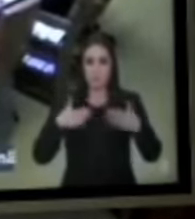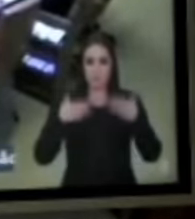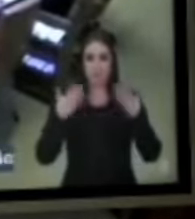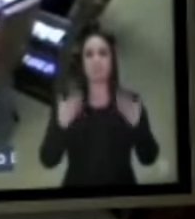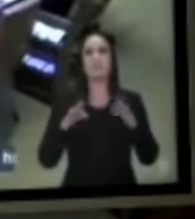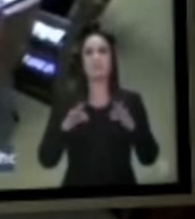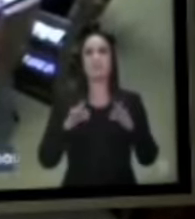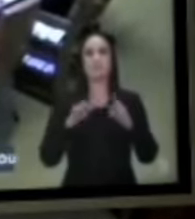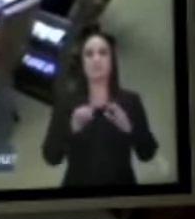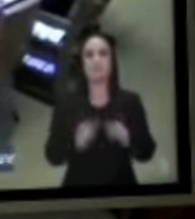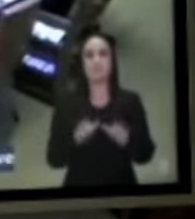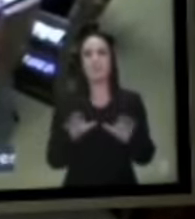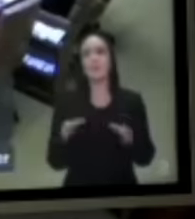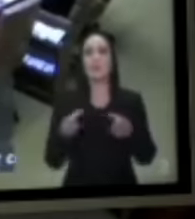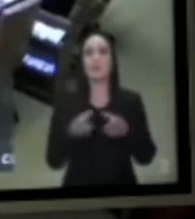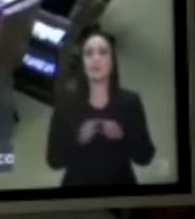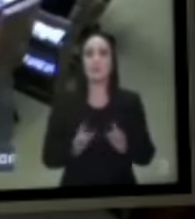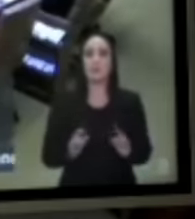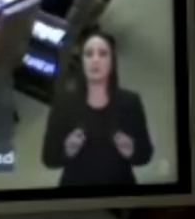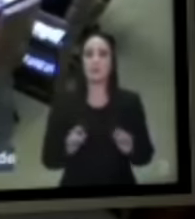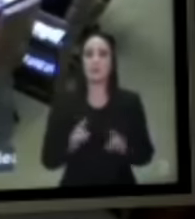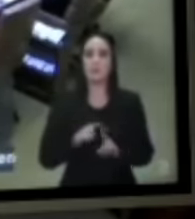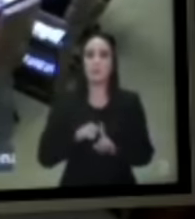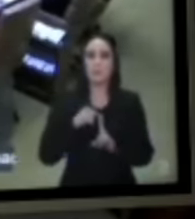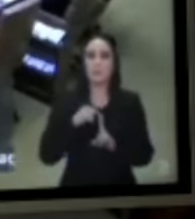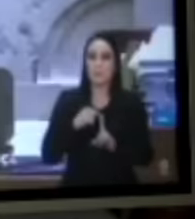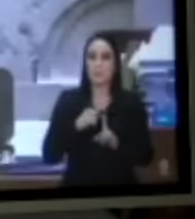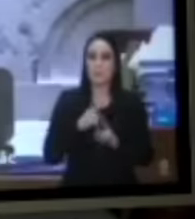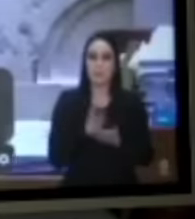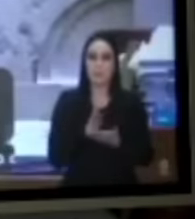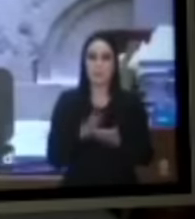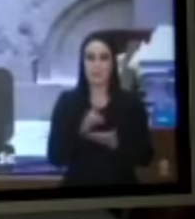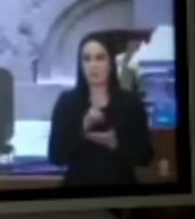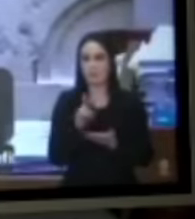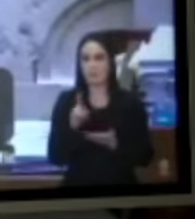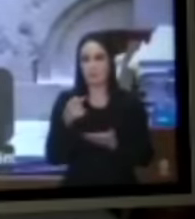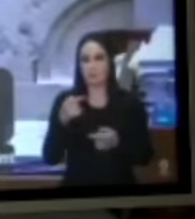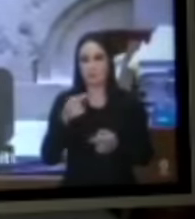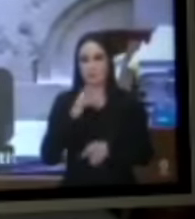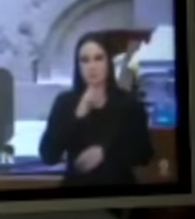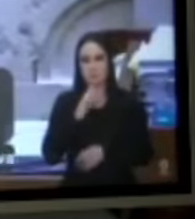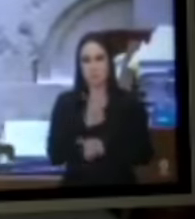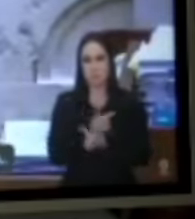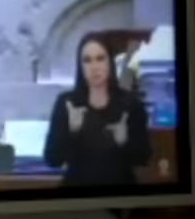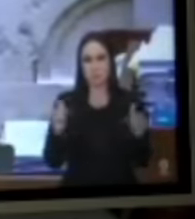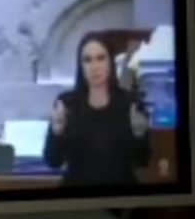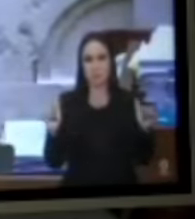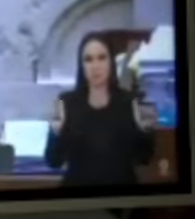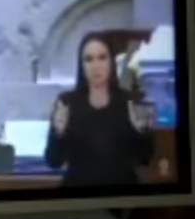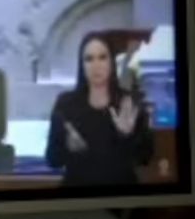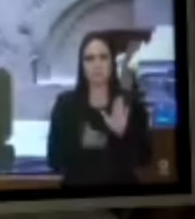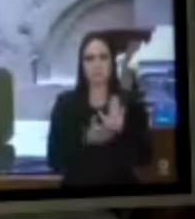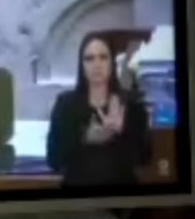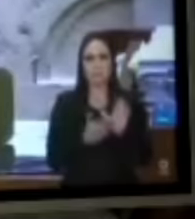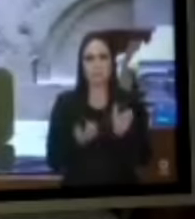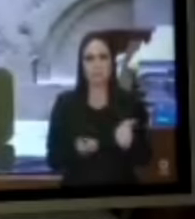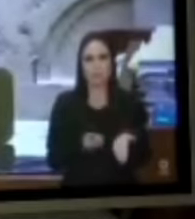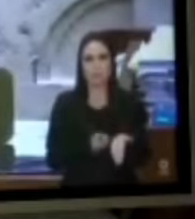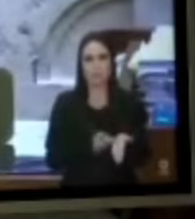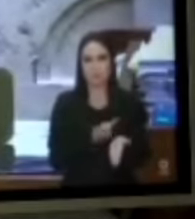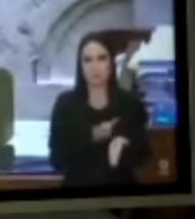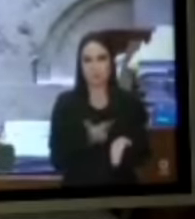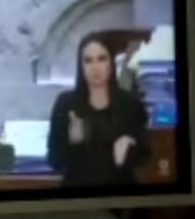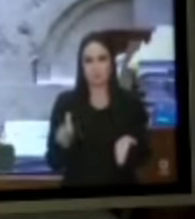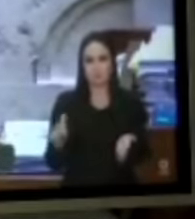toda a equipe eh mais da metade não respondeu a a a proposta de de acordo podemos